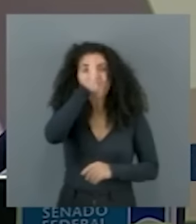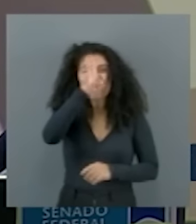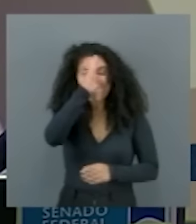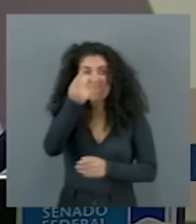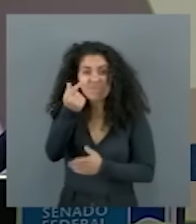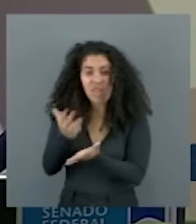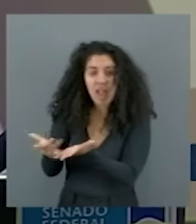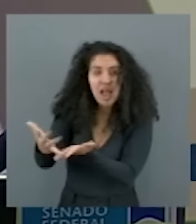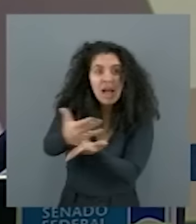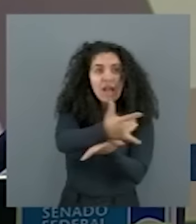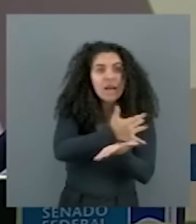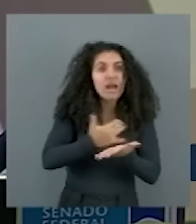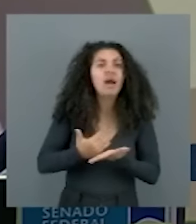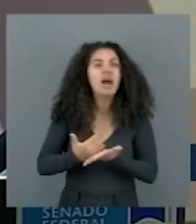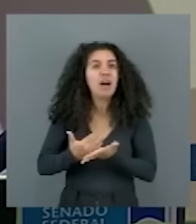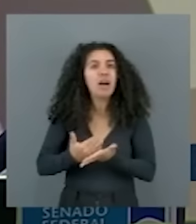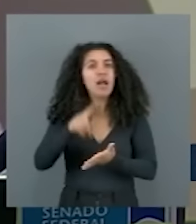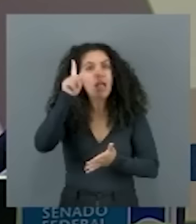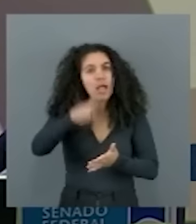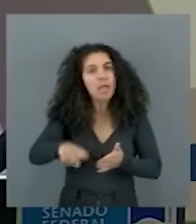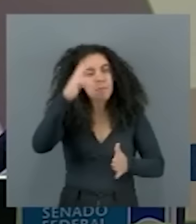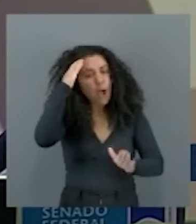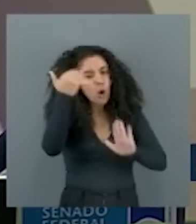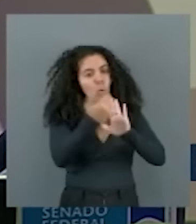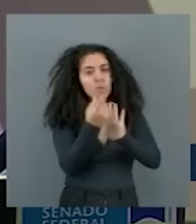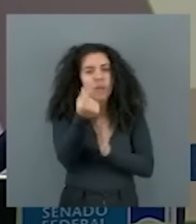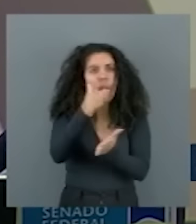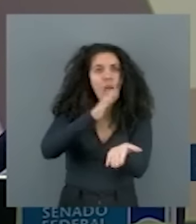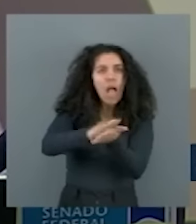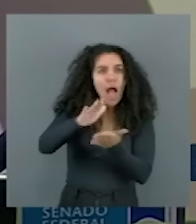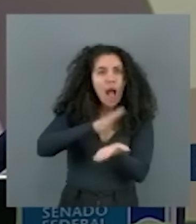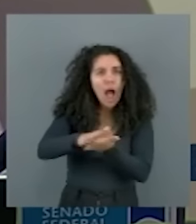cumprir os gastos